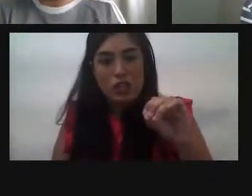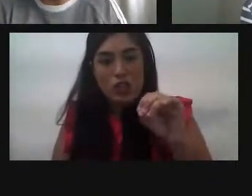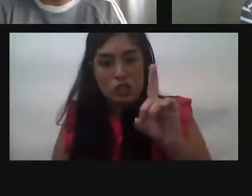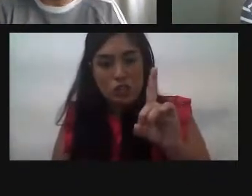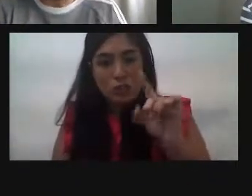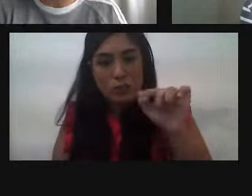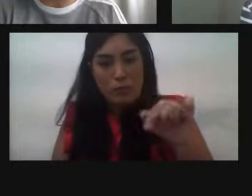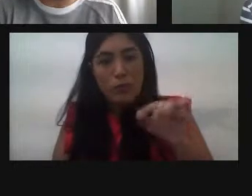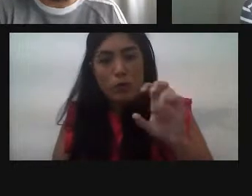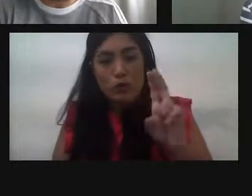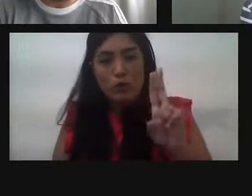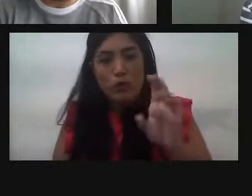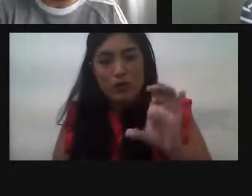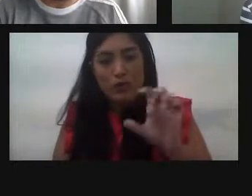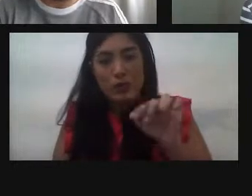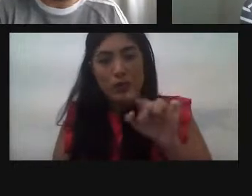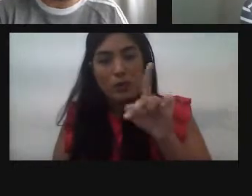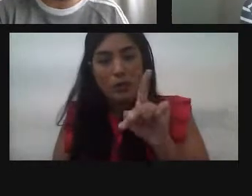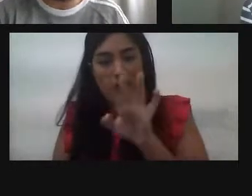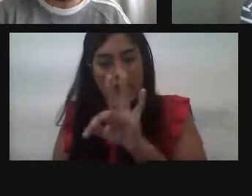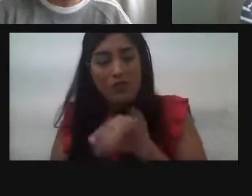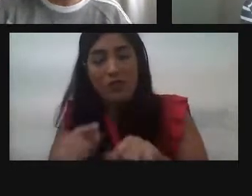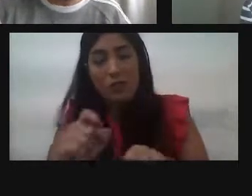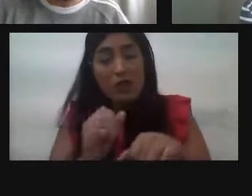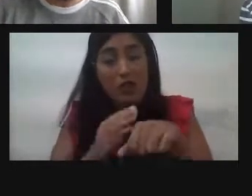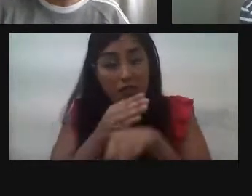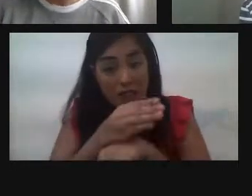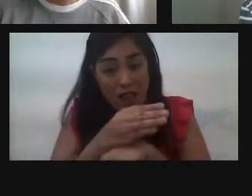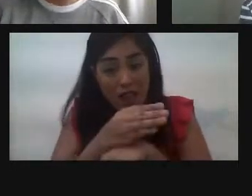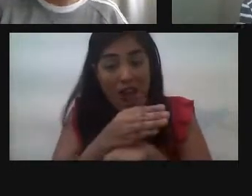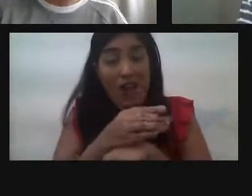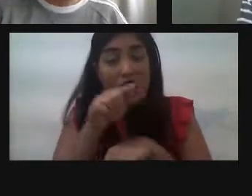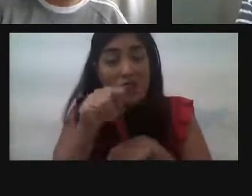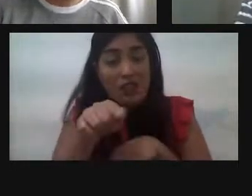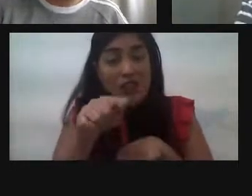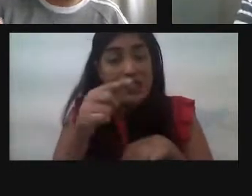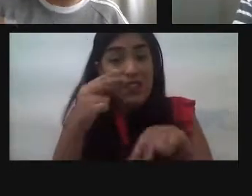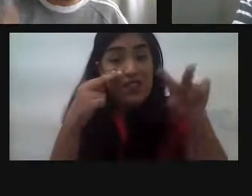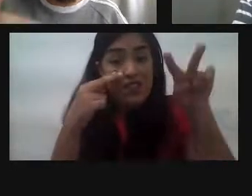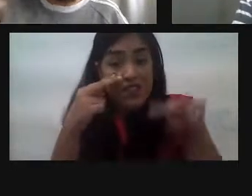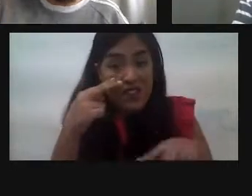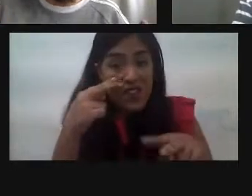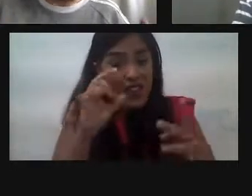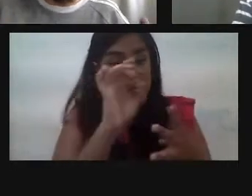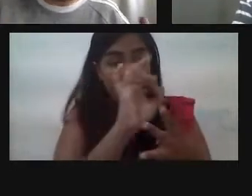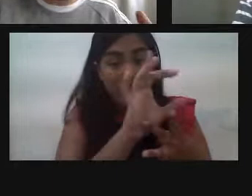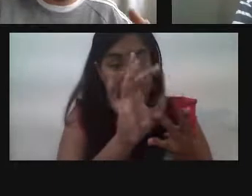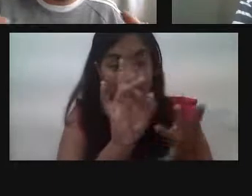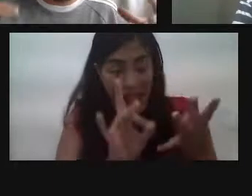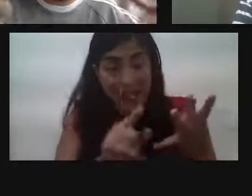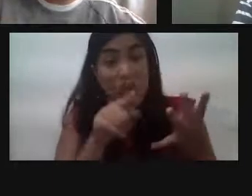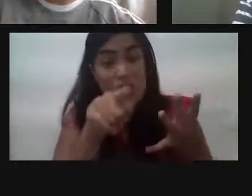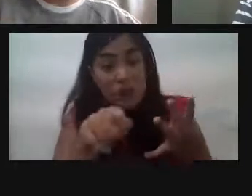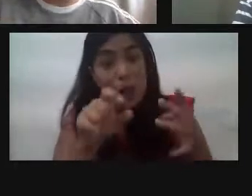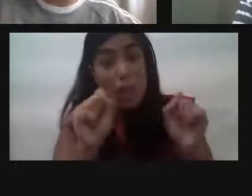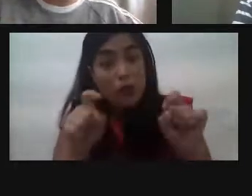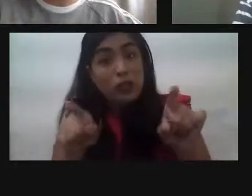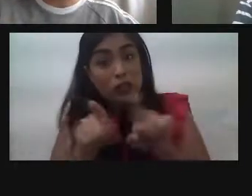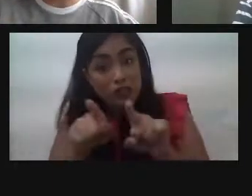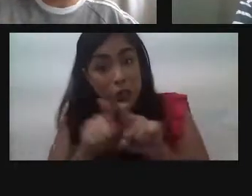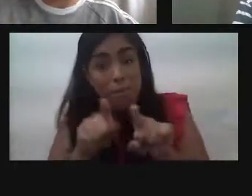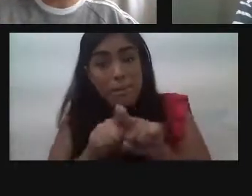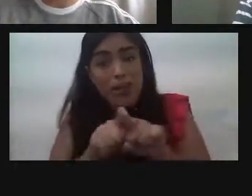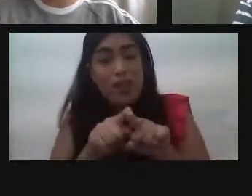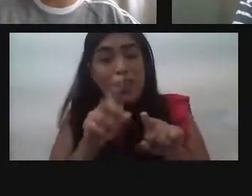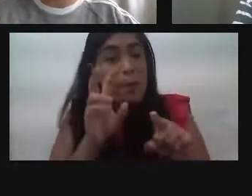O que é uma coisa interessantíssima, você pode fazer a sua própria edição. E aí você tem ali todo um passo a passo, uma espécie de tutorial